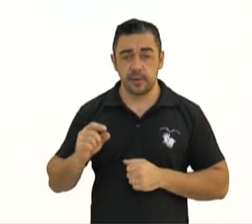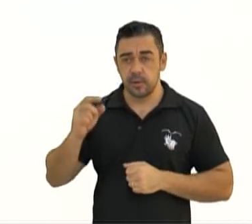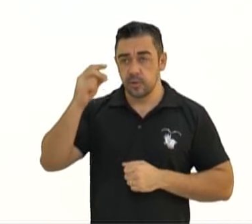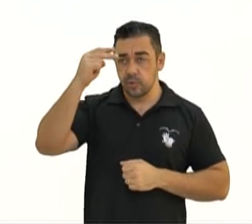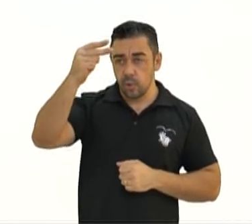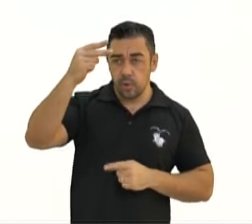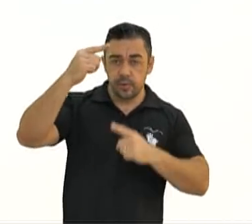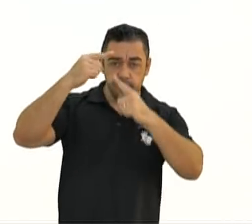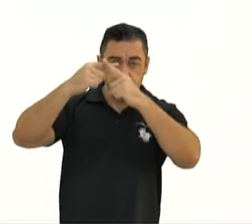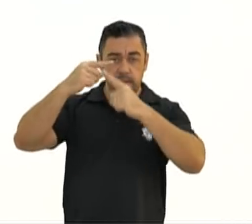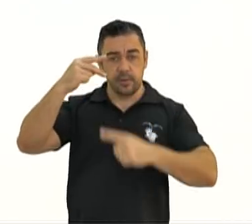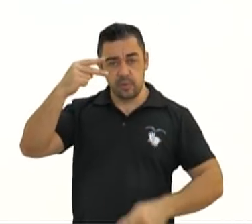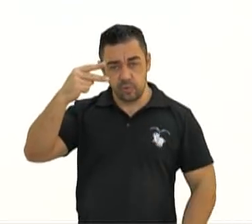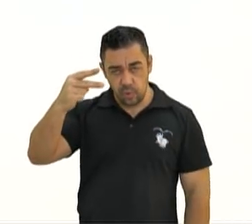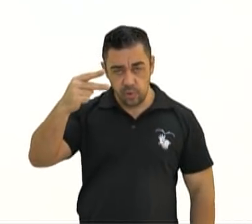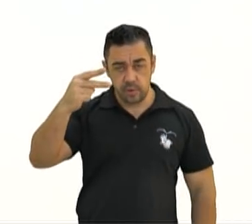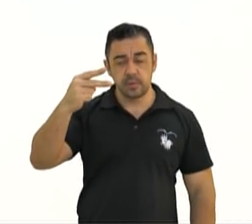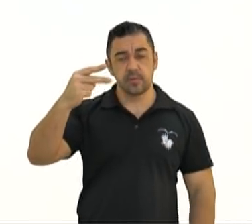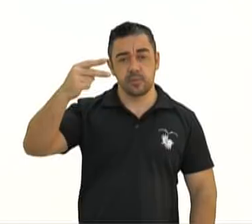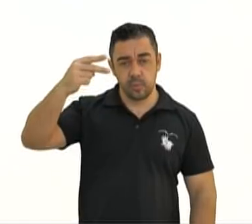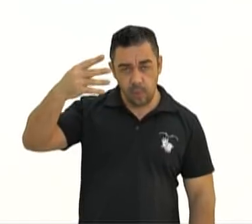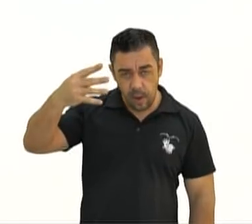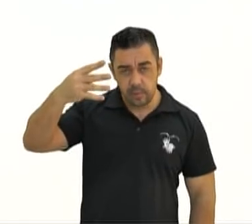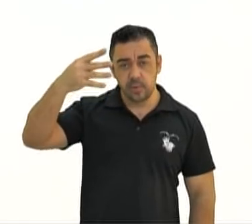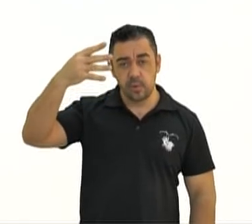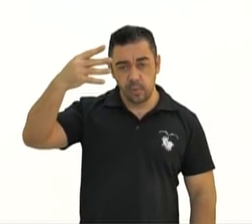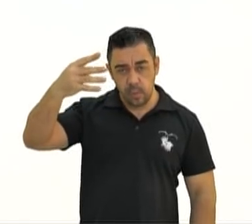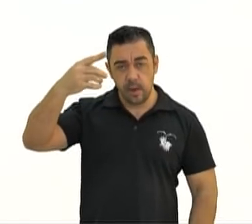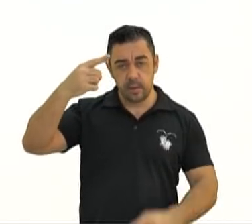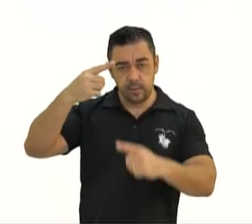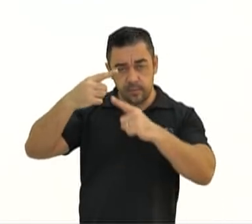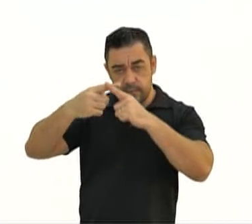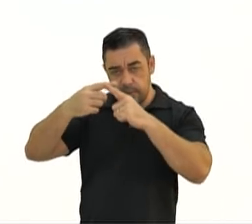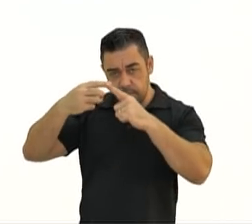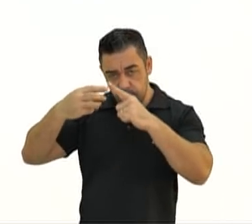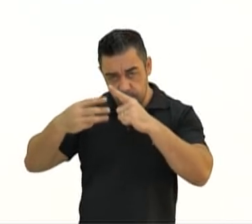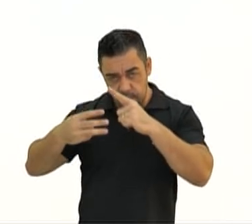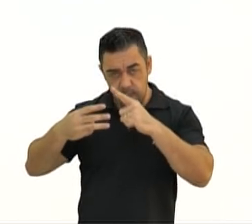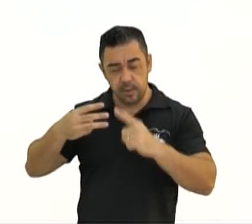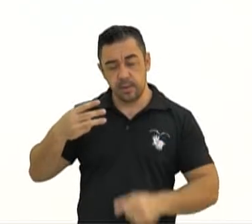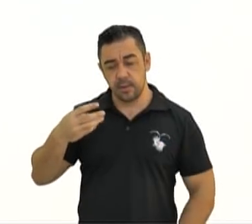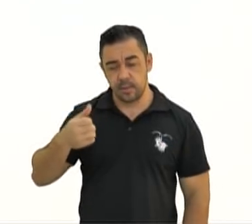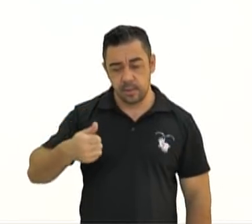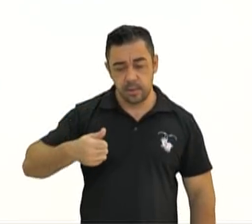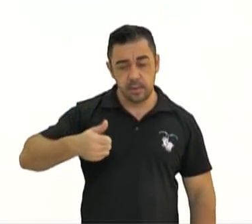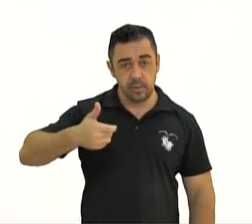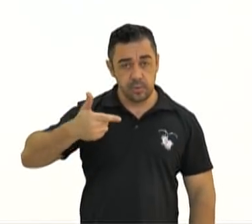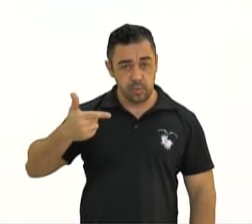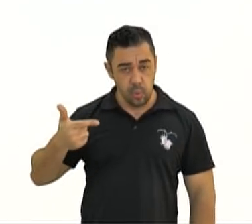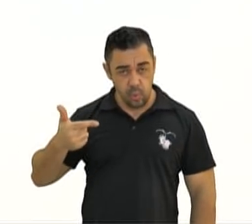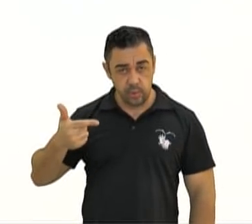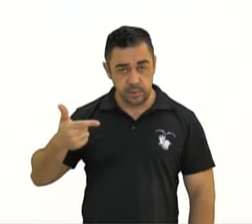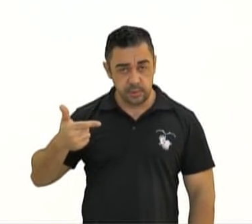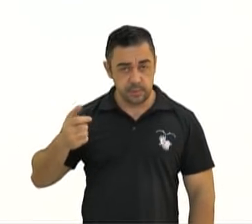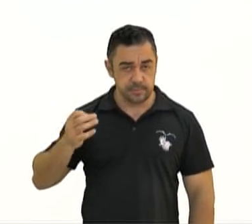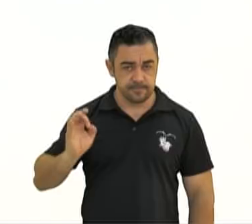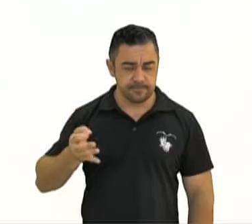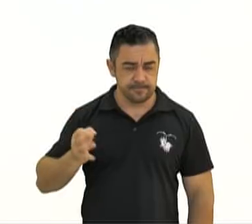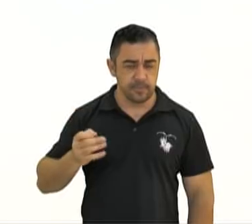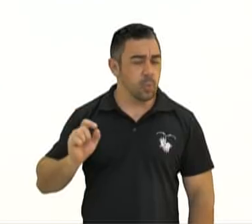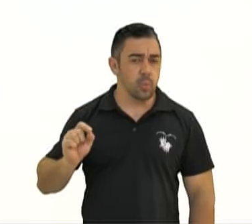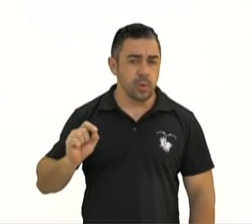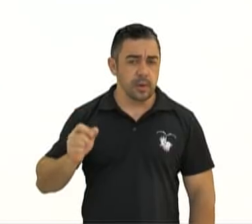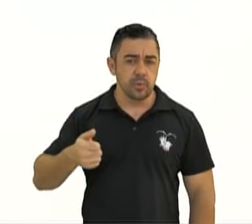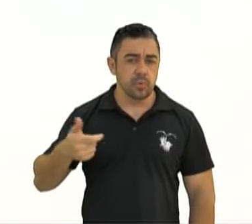os valores aqui do outro lado dessa linhazinha vermelha. 2 vezes 2, 4, 4 vezes 3, 12. O que